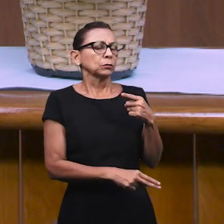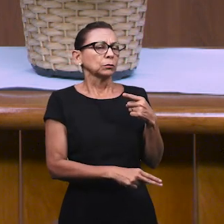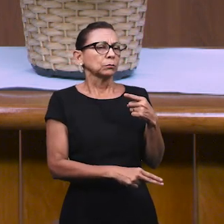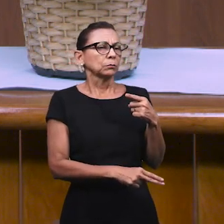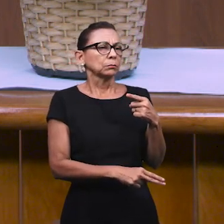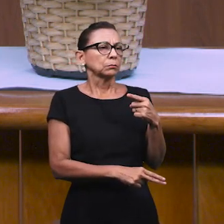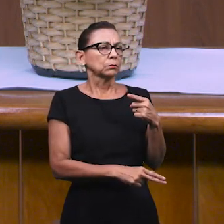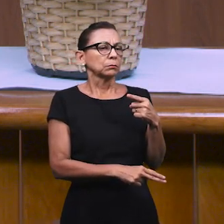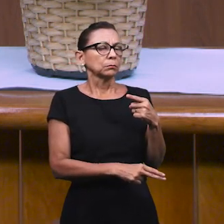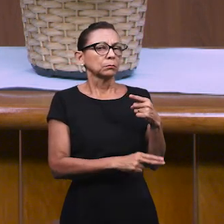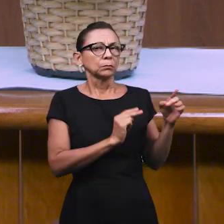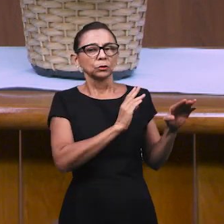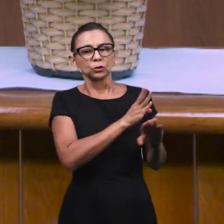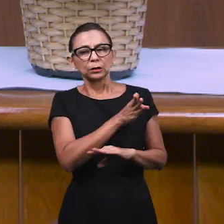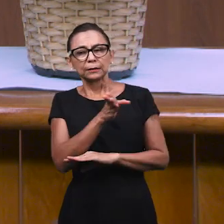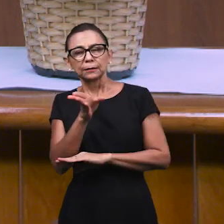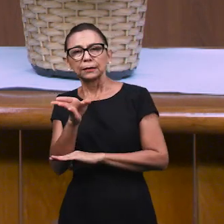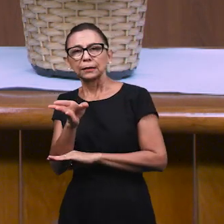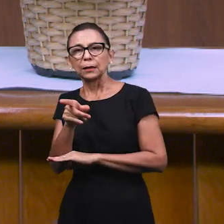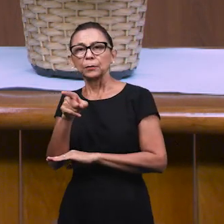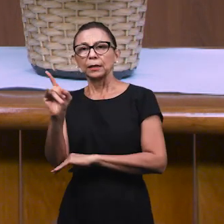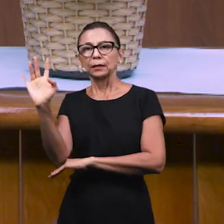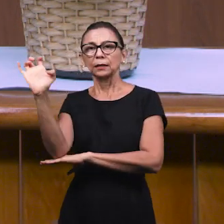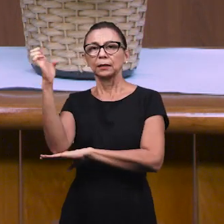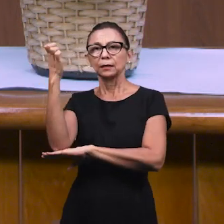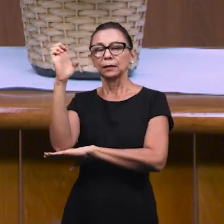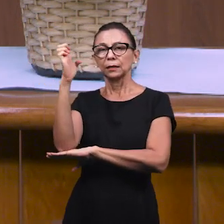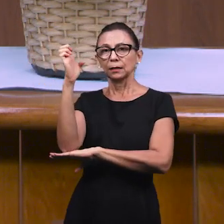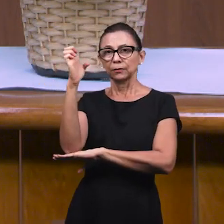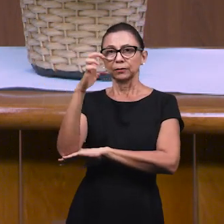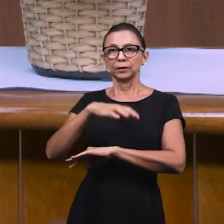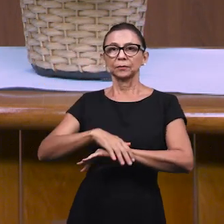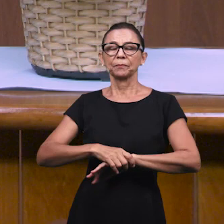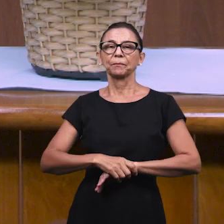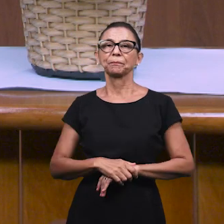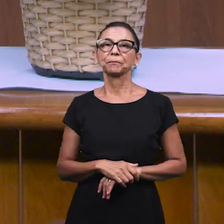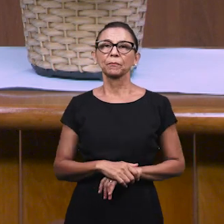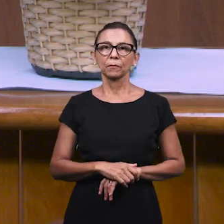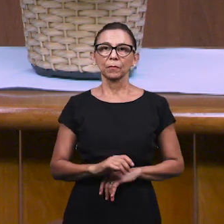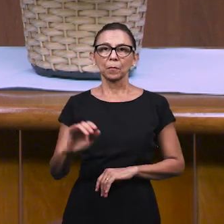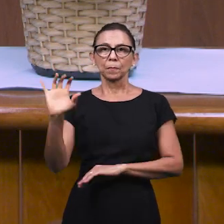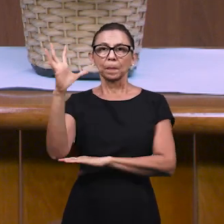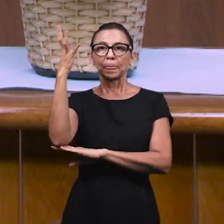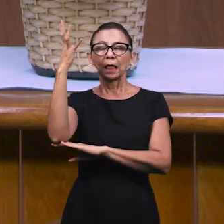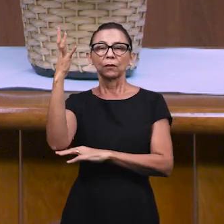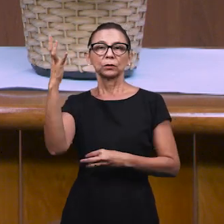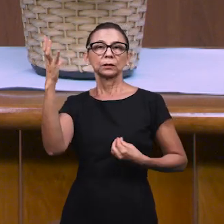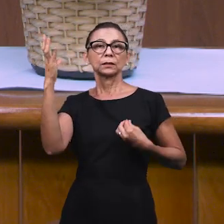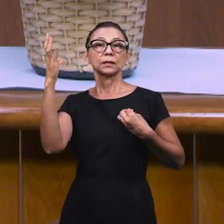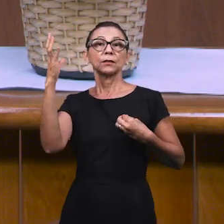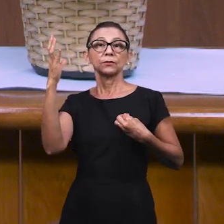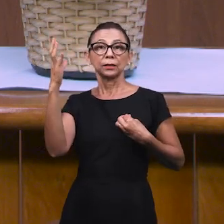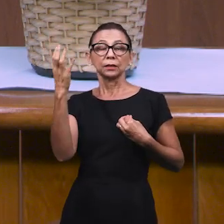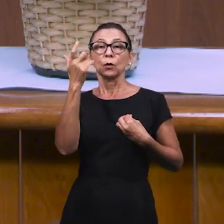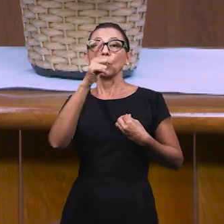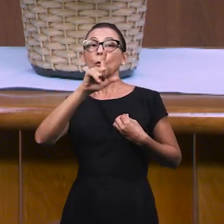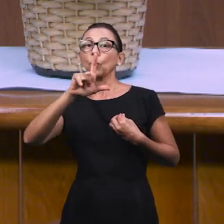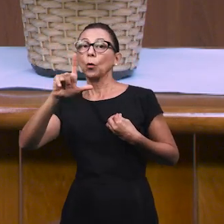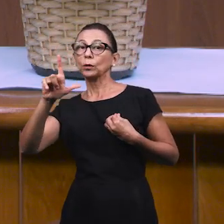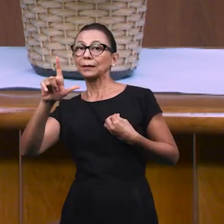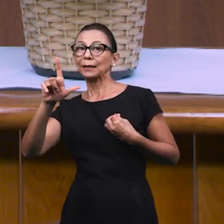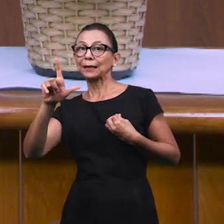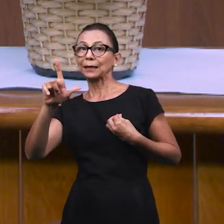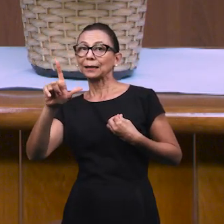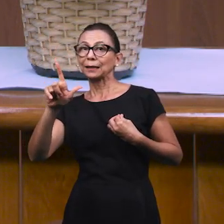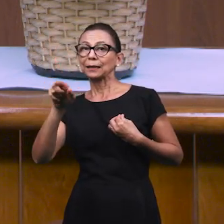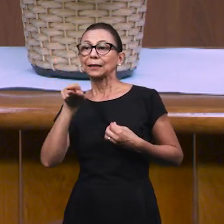Porque havia ali dentro do jardim uma outra árvore. A árvore da vida. E aquela árvore, a palavra de Deus,